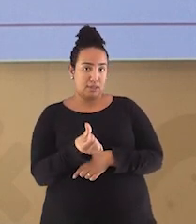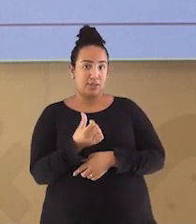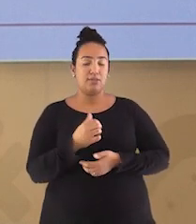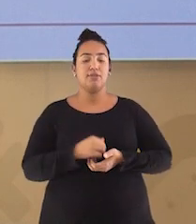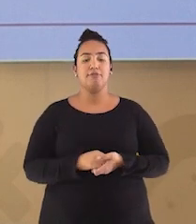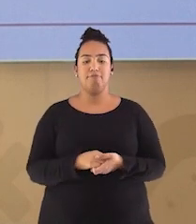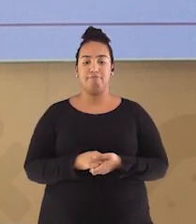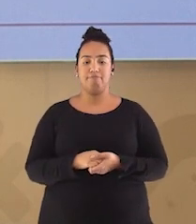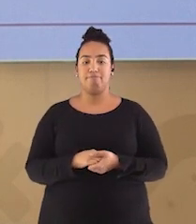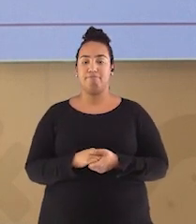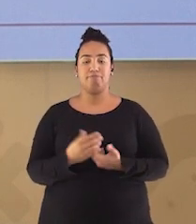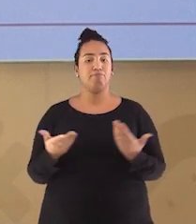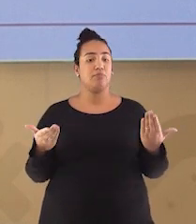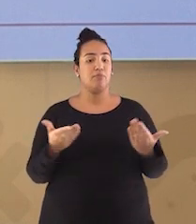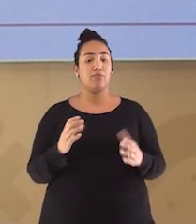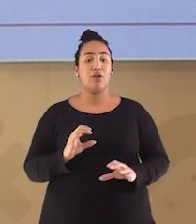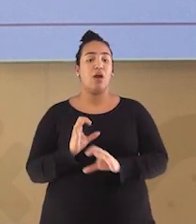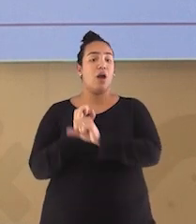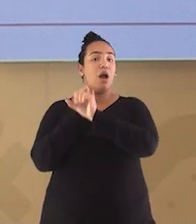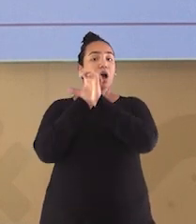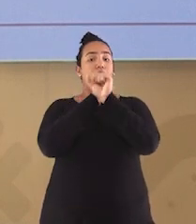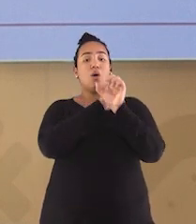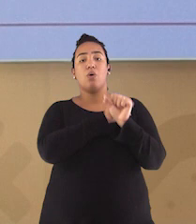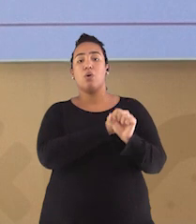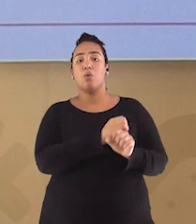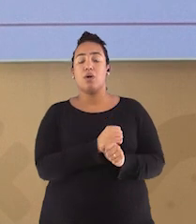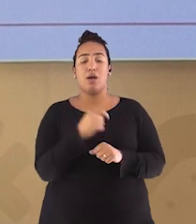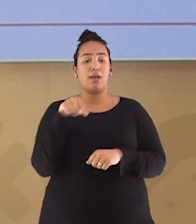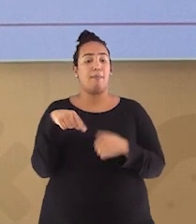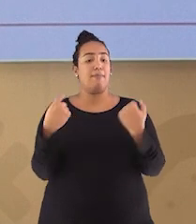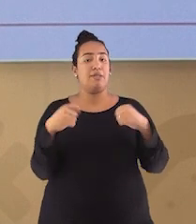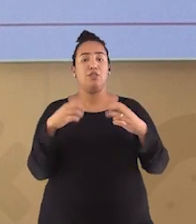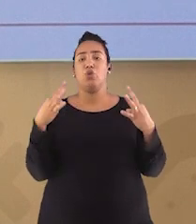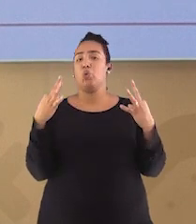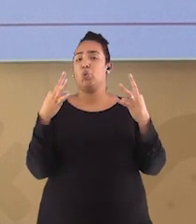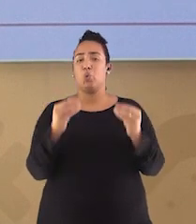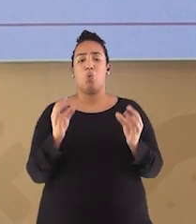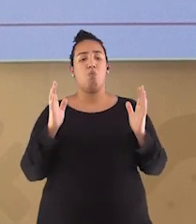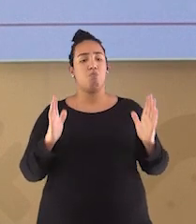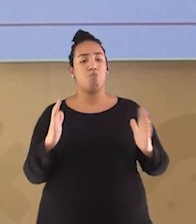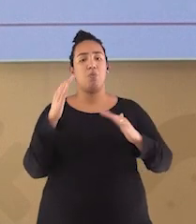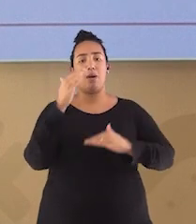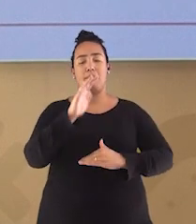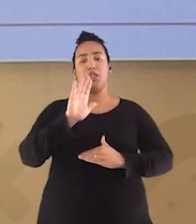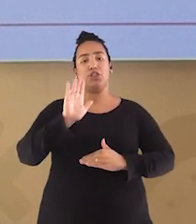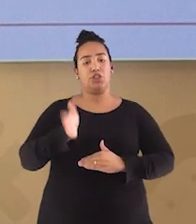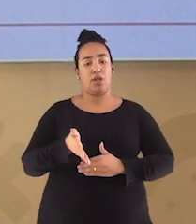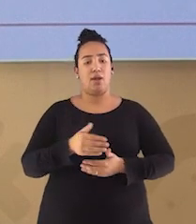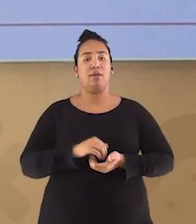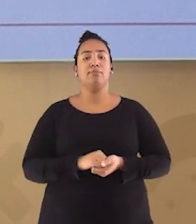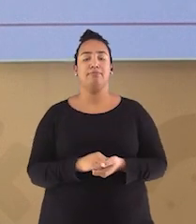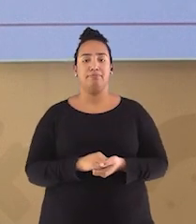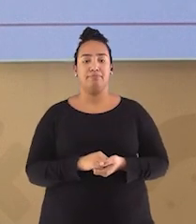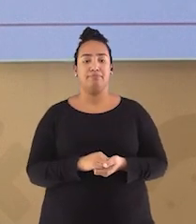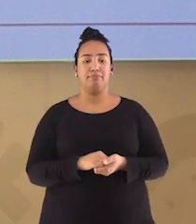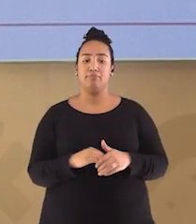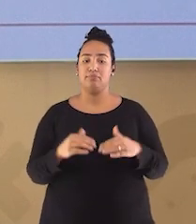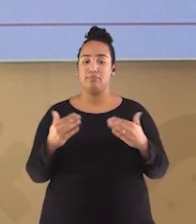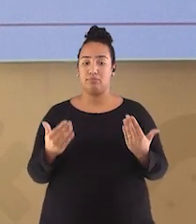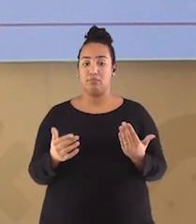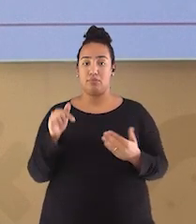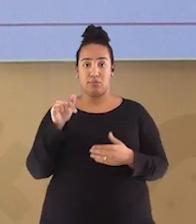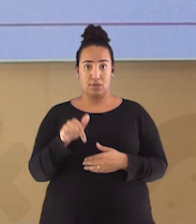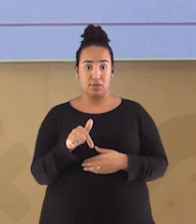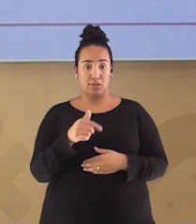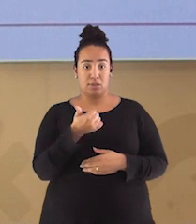para calcular o perímetro vamos somar todas as medidas dos lados assim o perímetro é